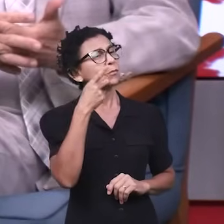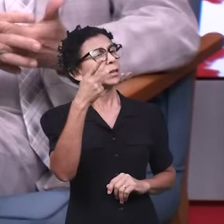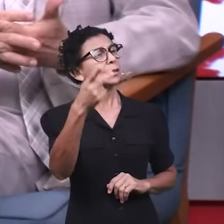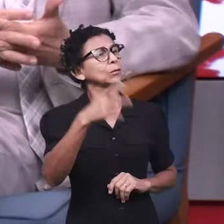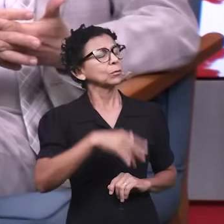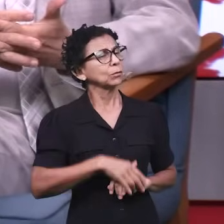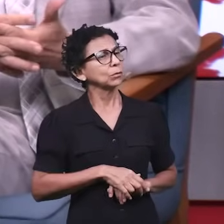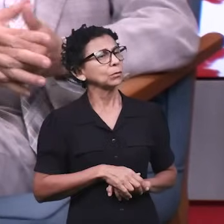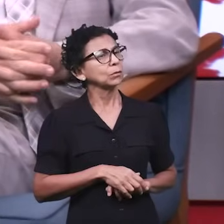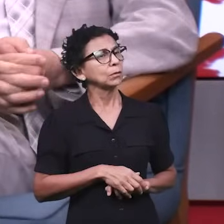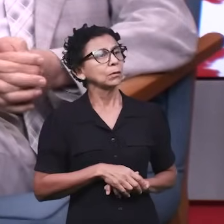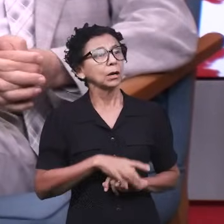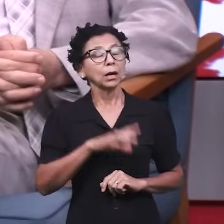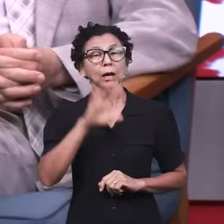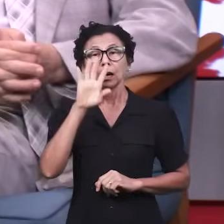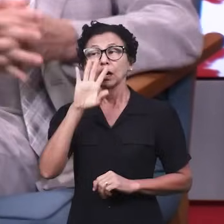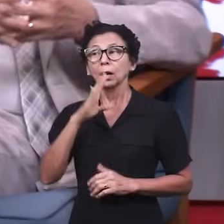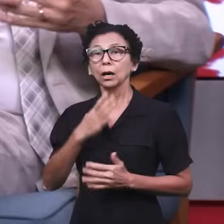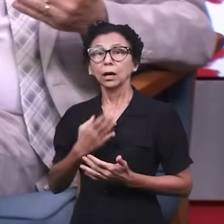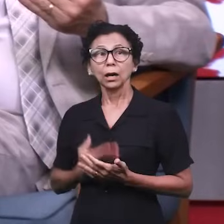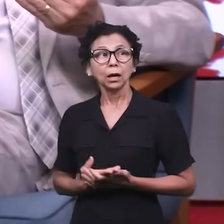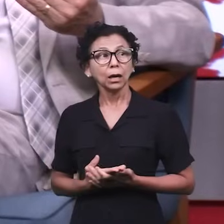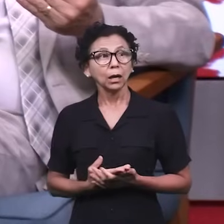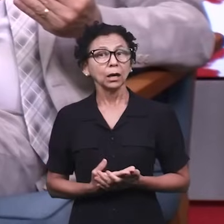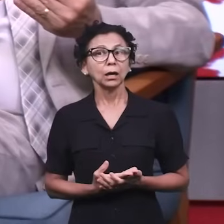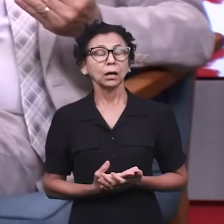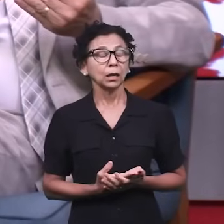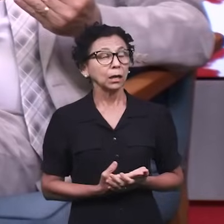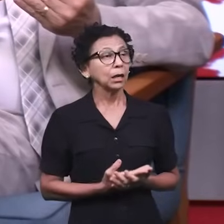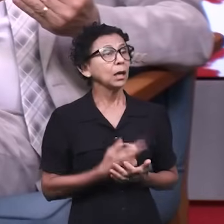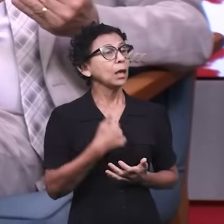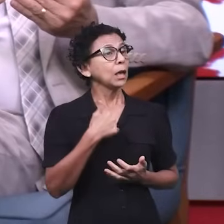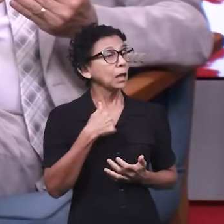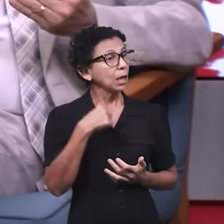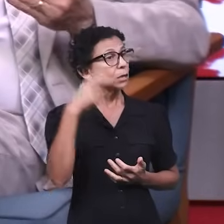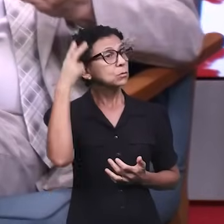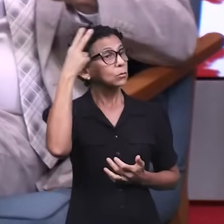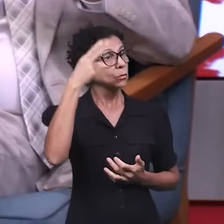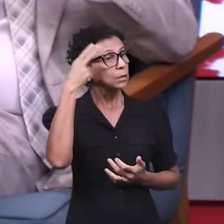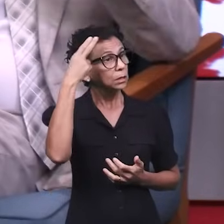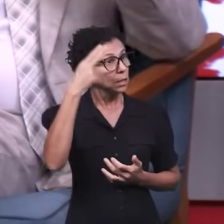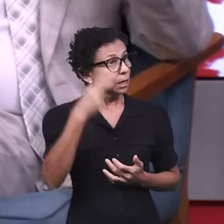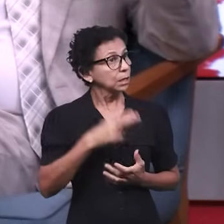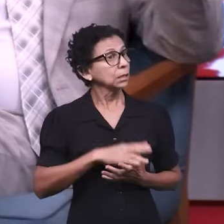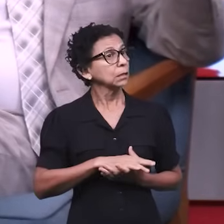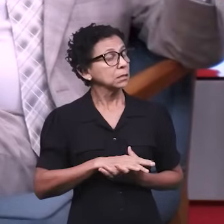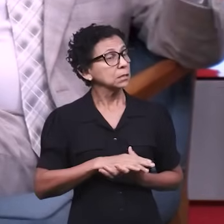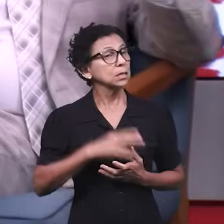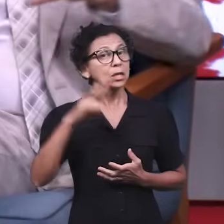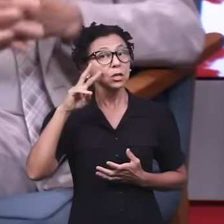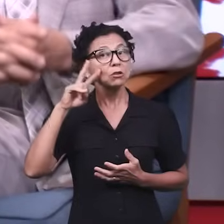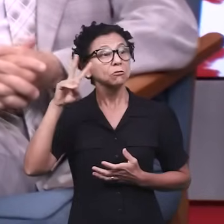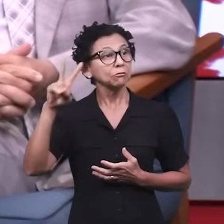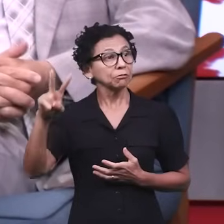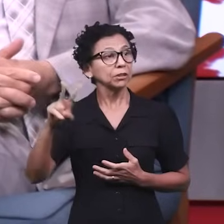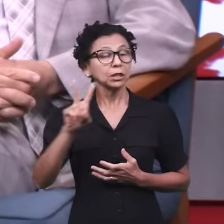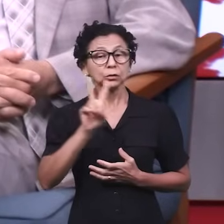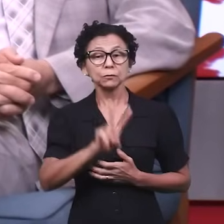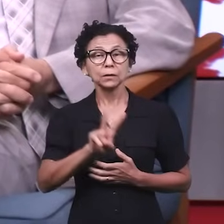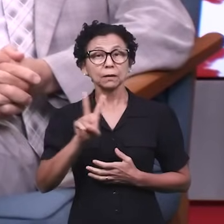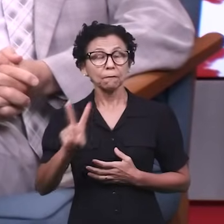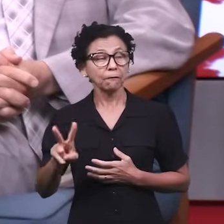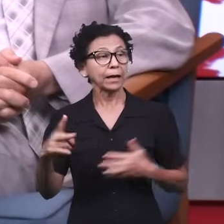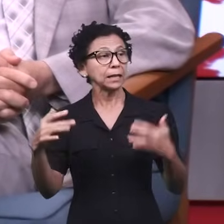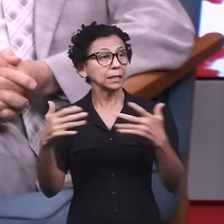estou impressionada, porque eu sonhei que eu via toda a cidade